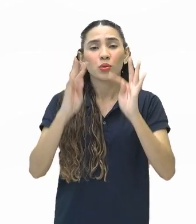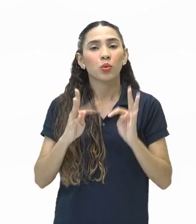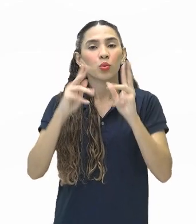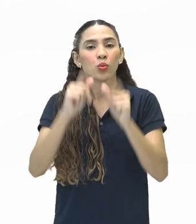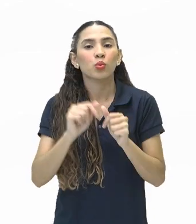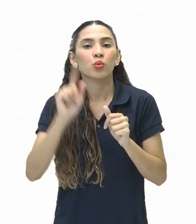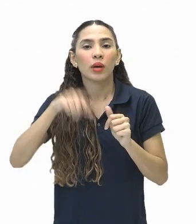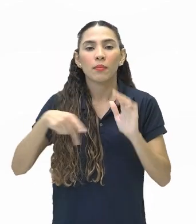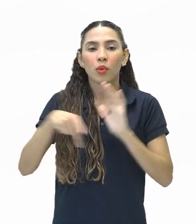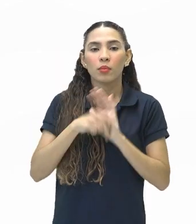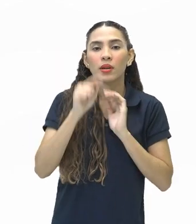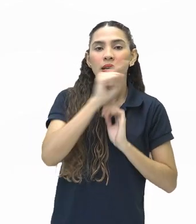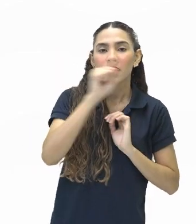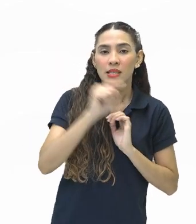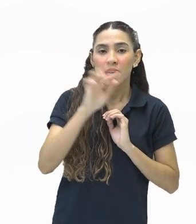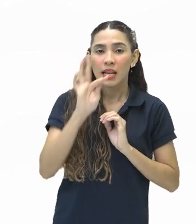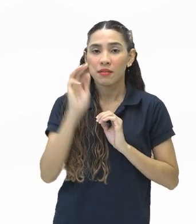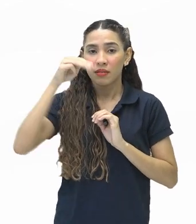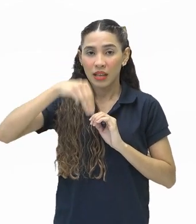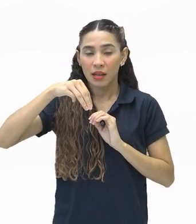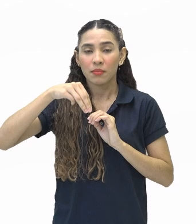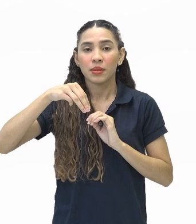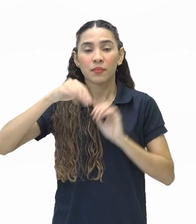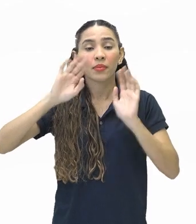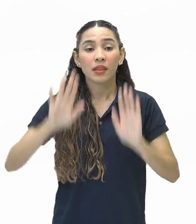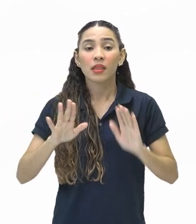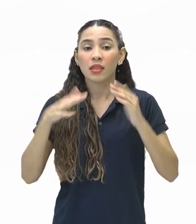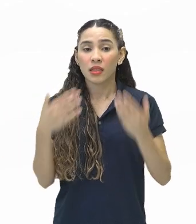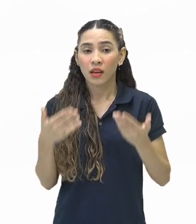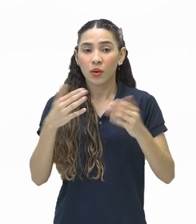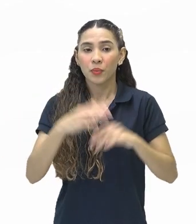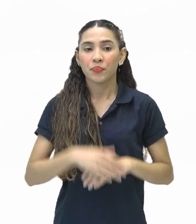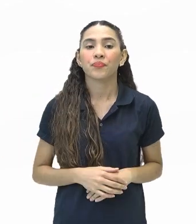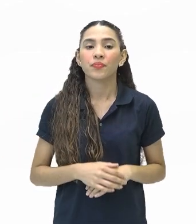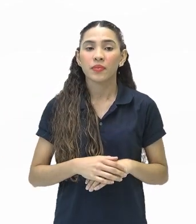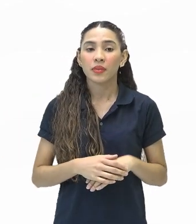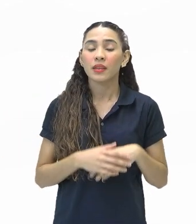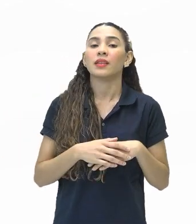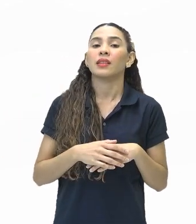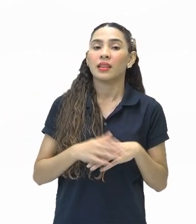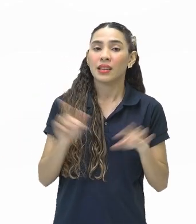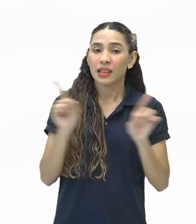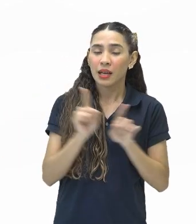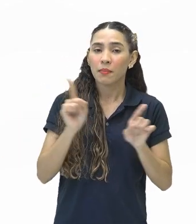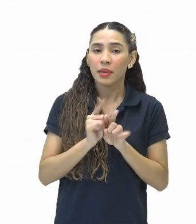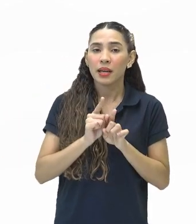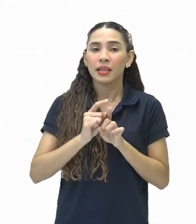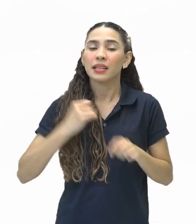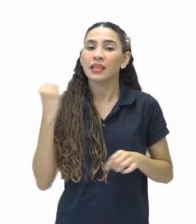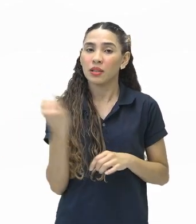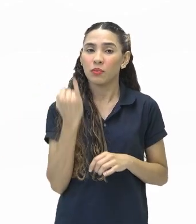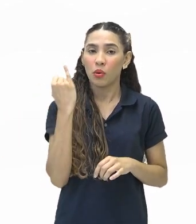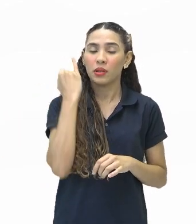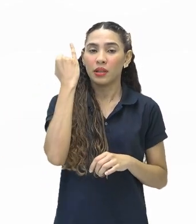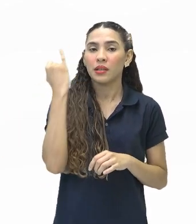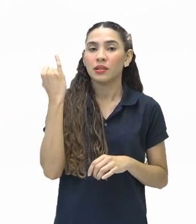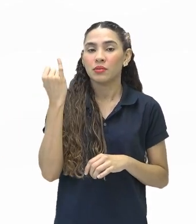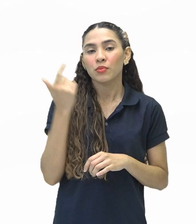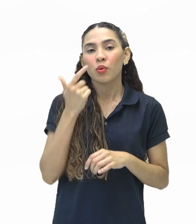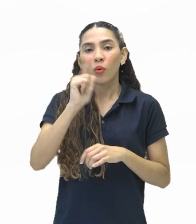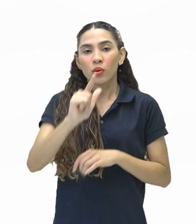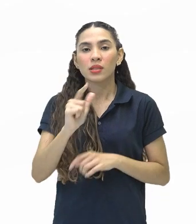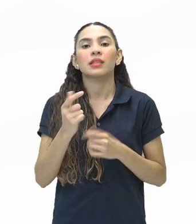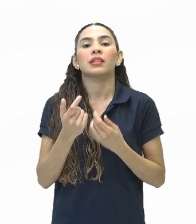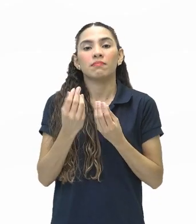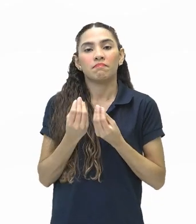faz parte da Zona Franca de Manaus, tá bom? Então, ela tem sido, sim, fundamental para a geração